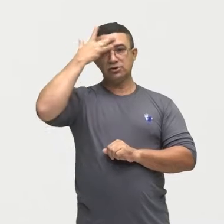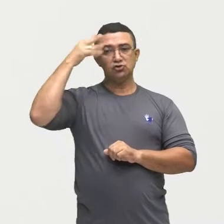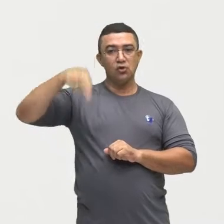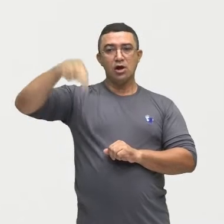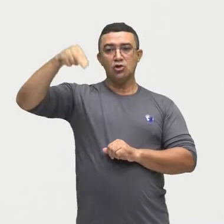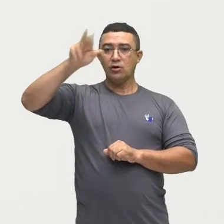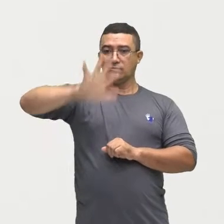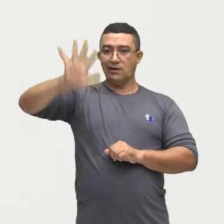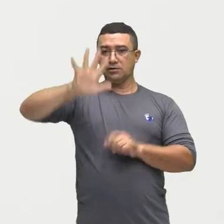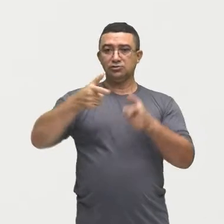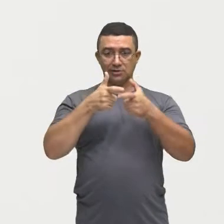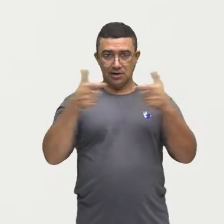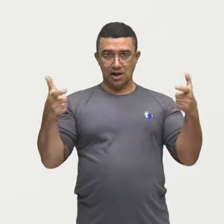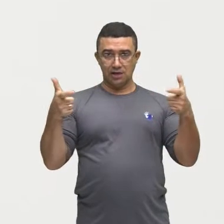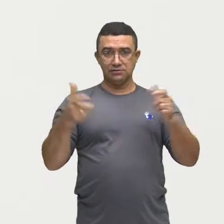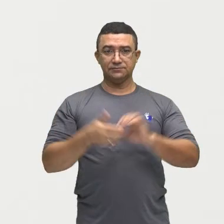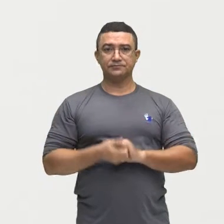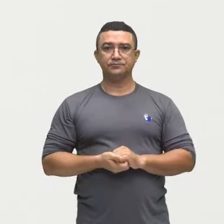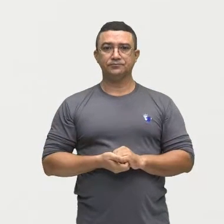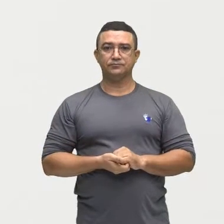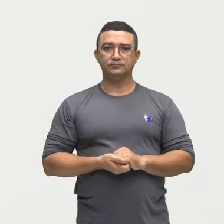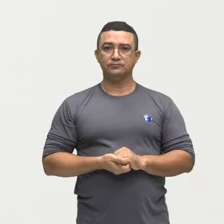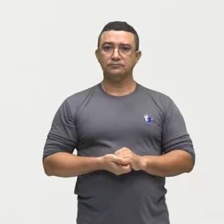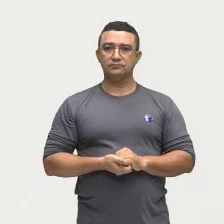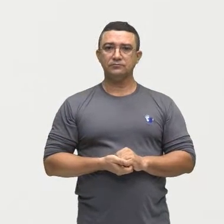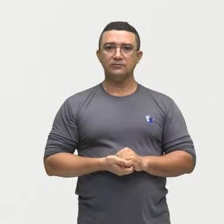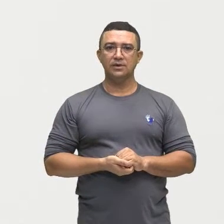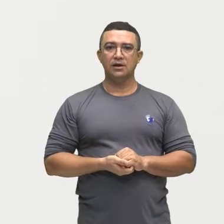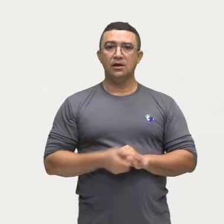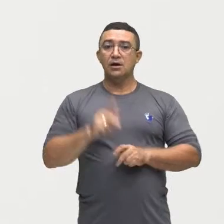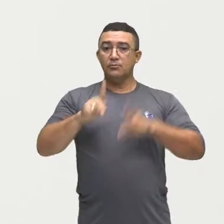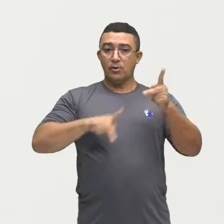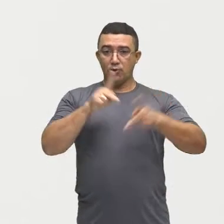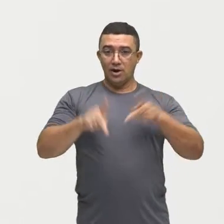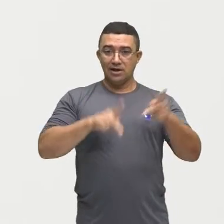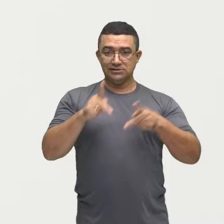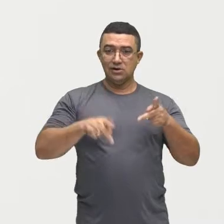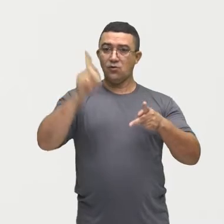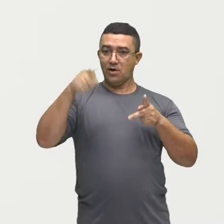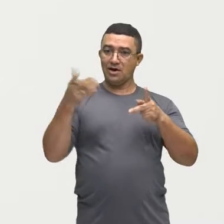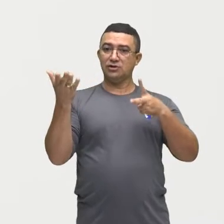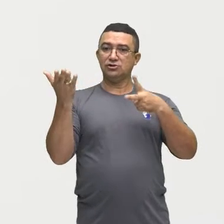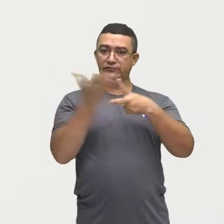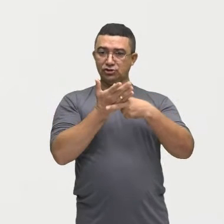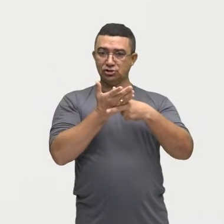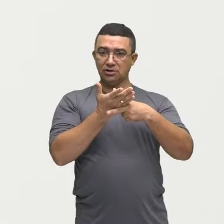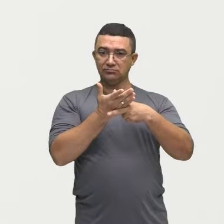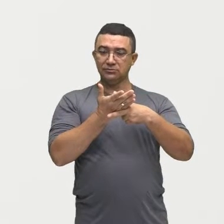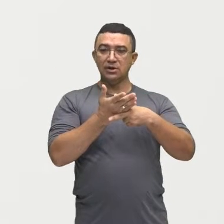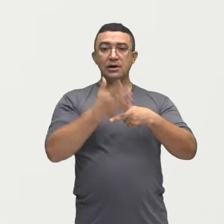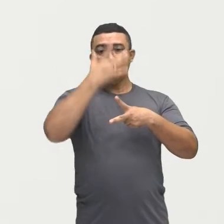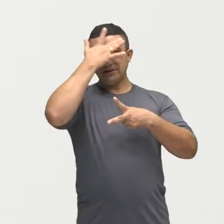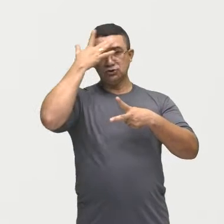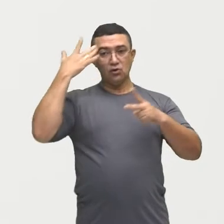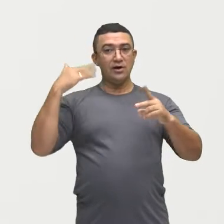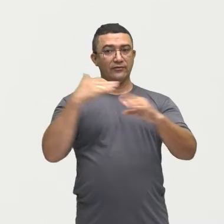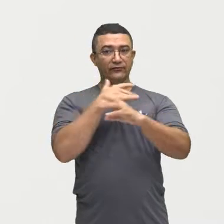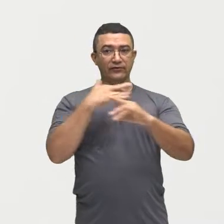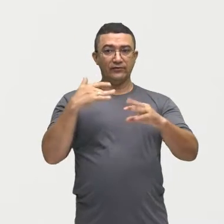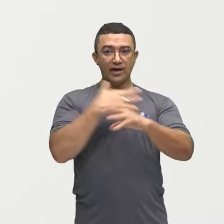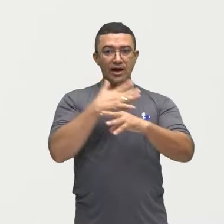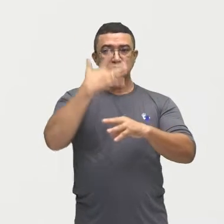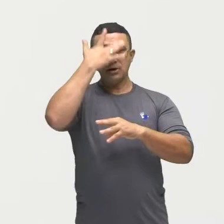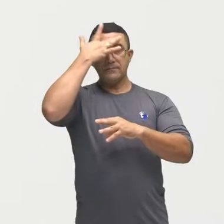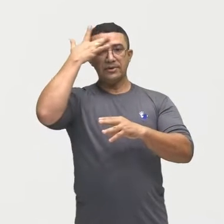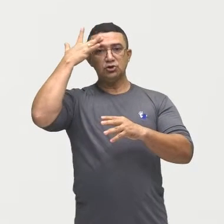1,3% ao ano. E a população, olha, a população ela é dividida em população urbana e população rural, né? Então a maioria,